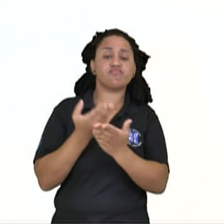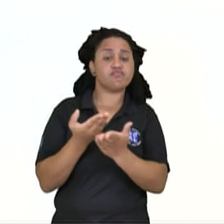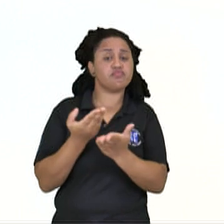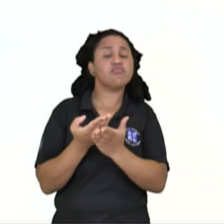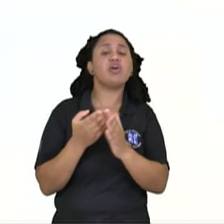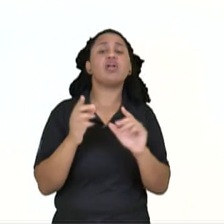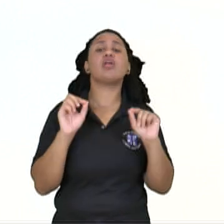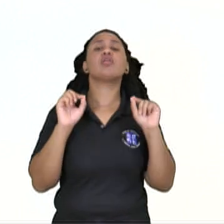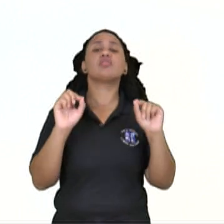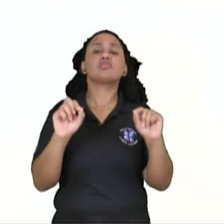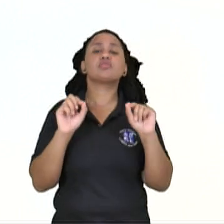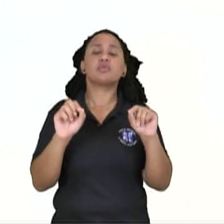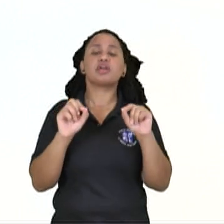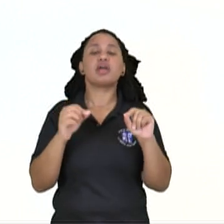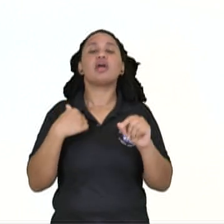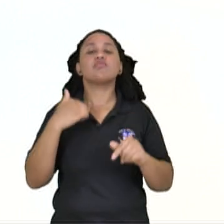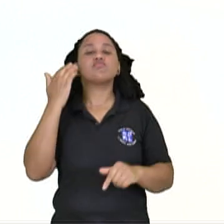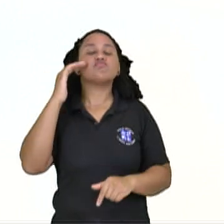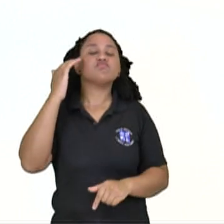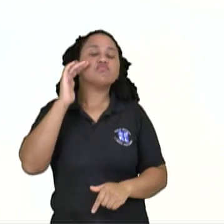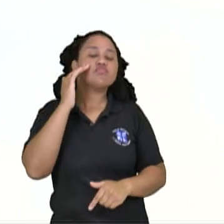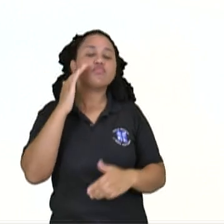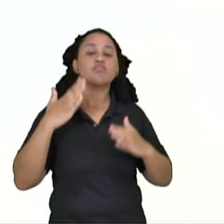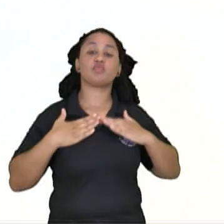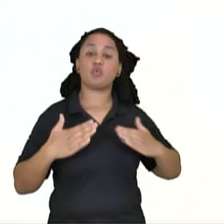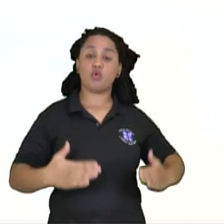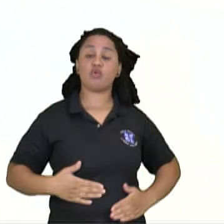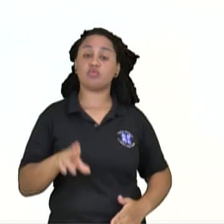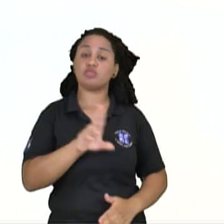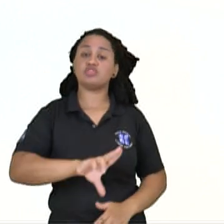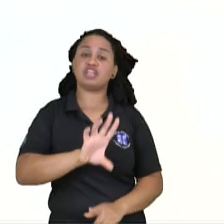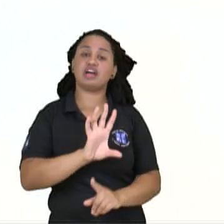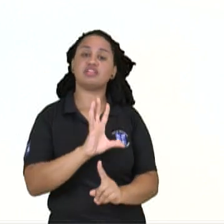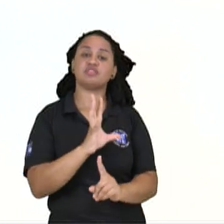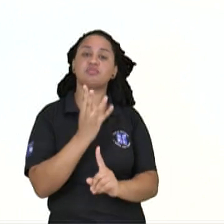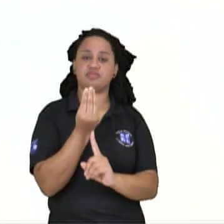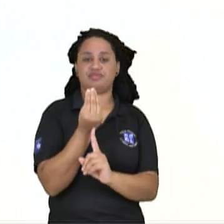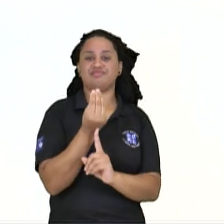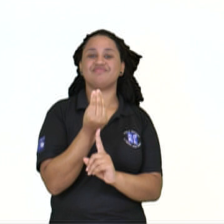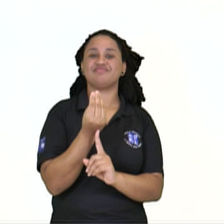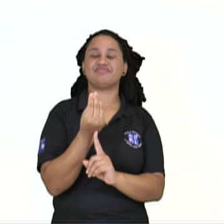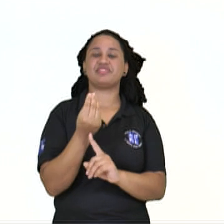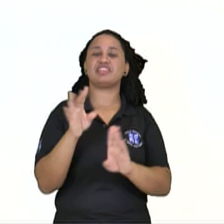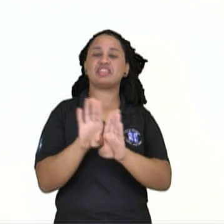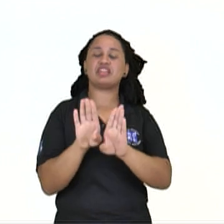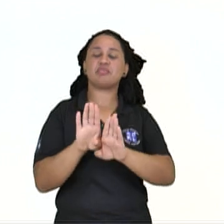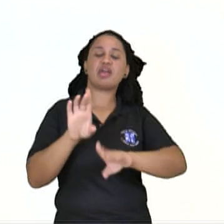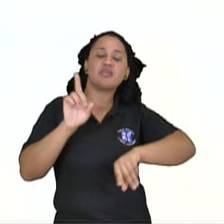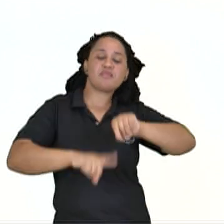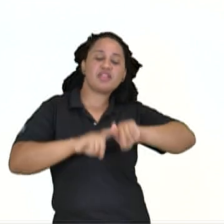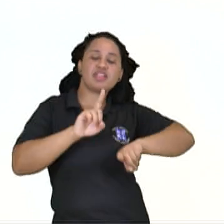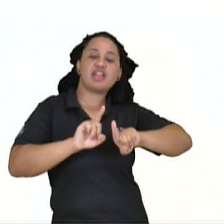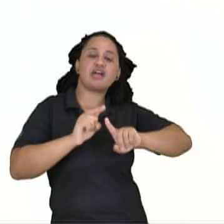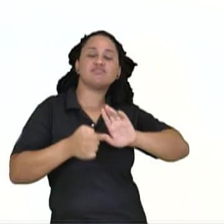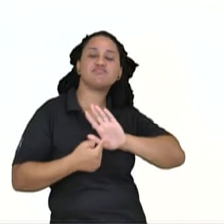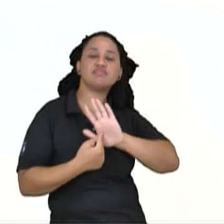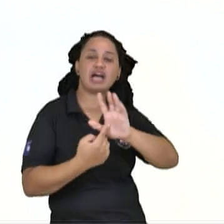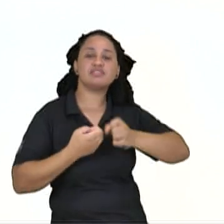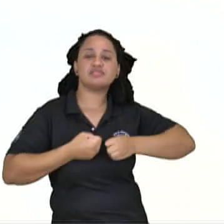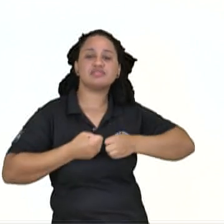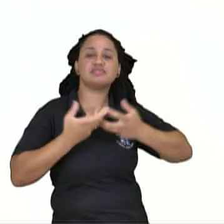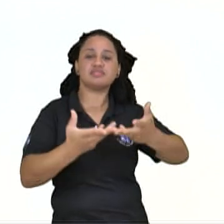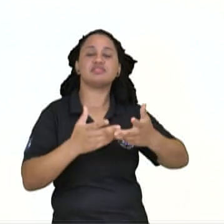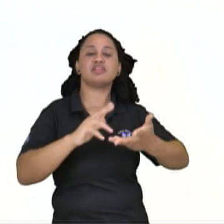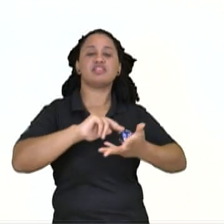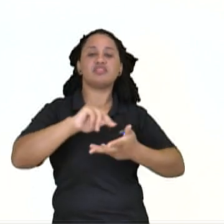é entender o corpo como suporte e materialidade expressiva para as diversas